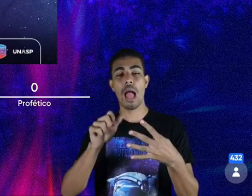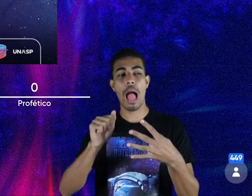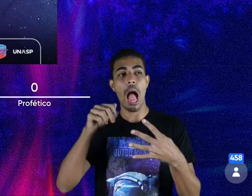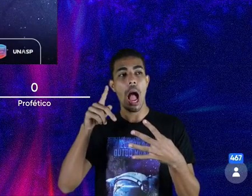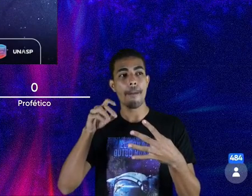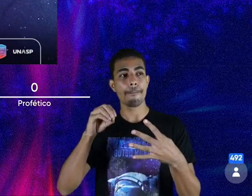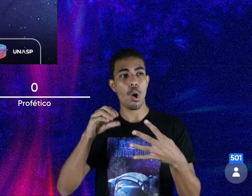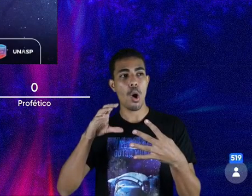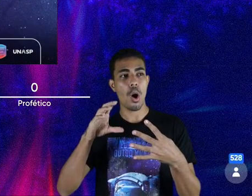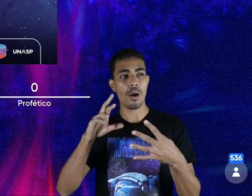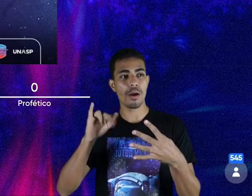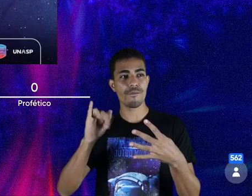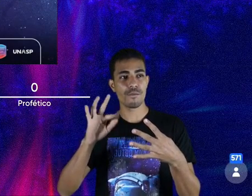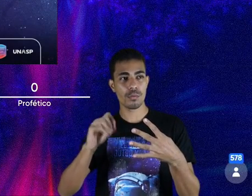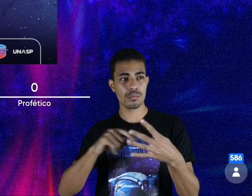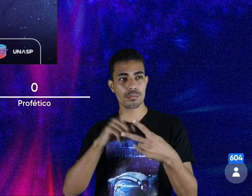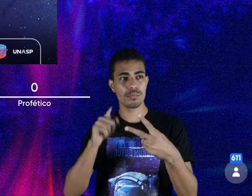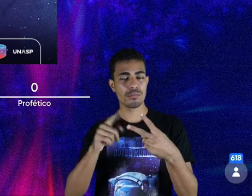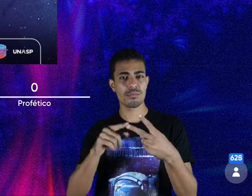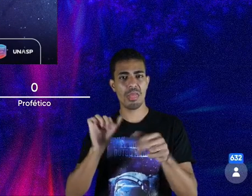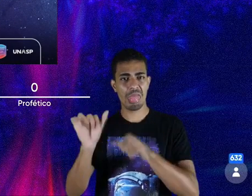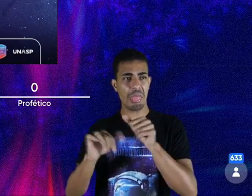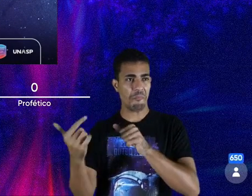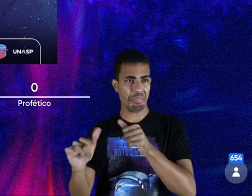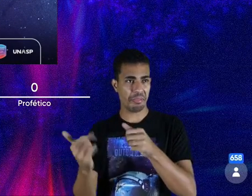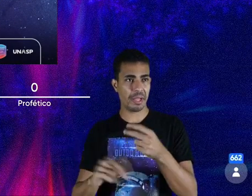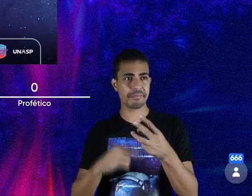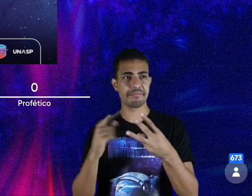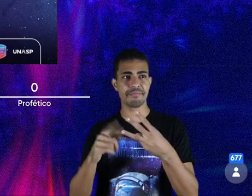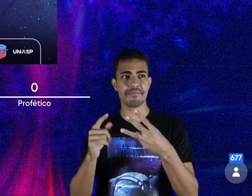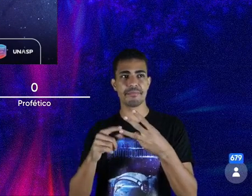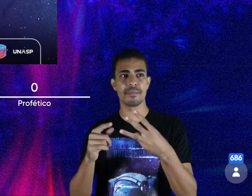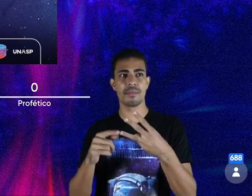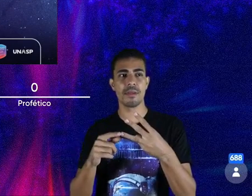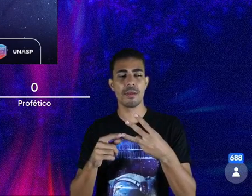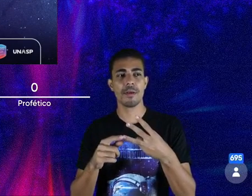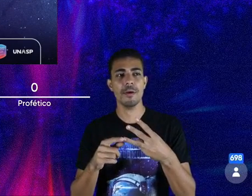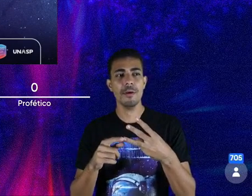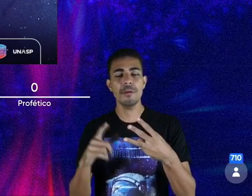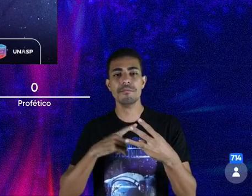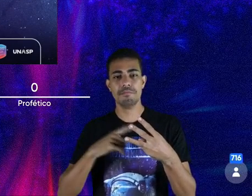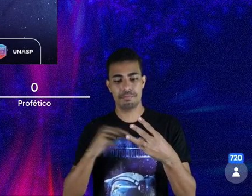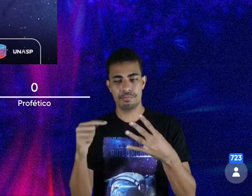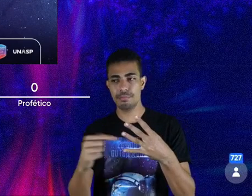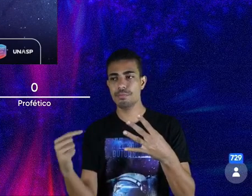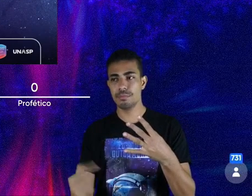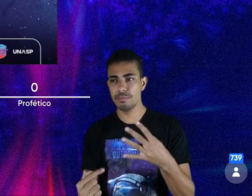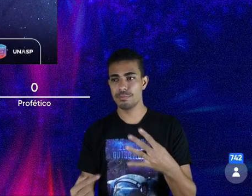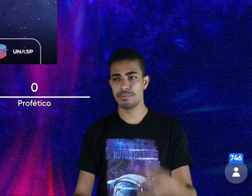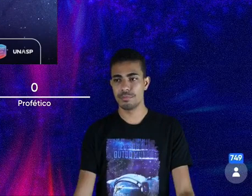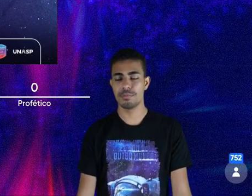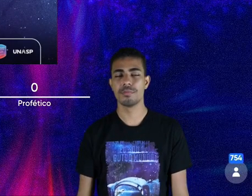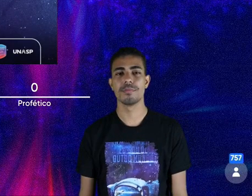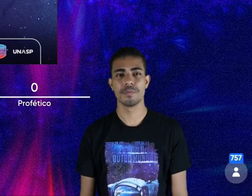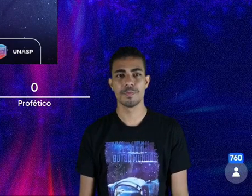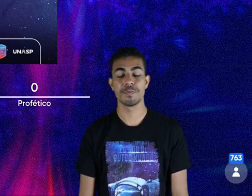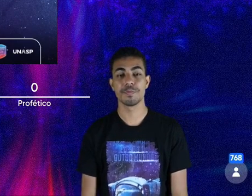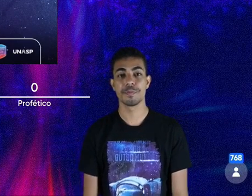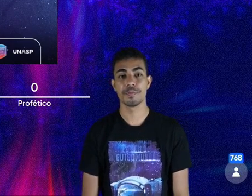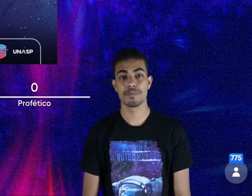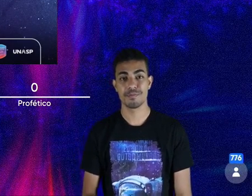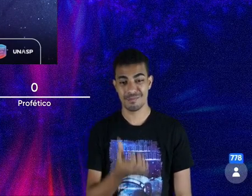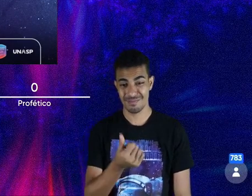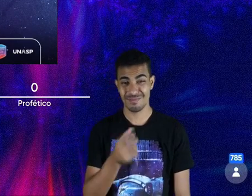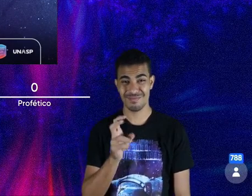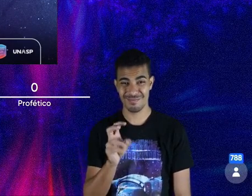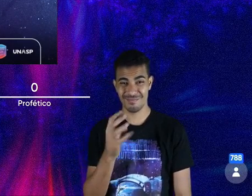pseudo-epígrafo ou livro profético? Qual é a acusação que recebe o livro de Daniel? Valendo aí,